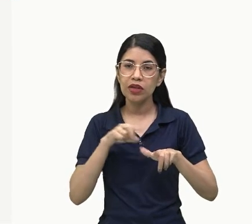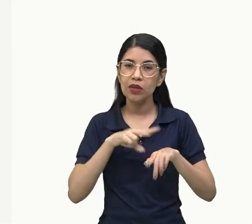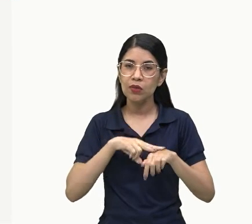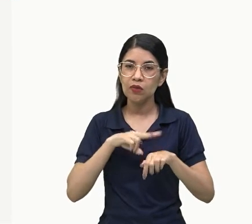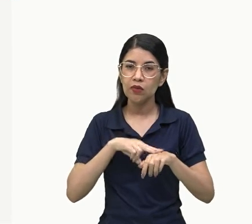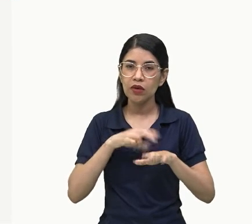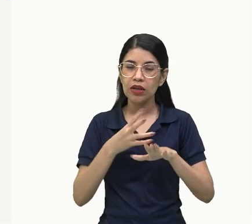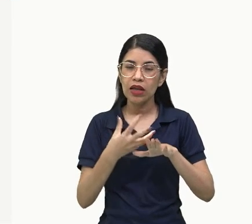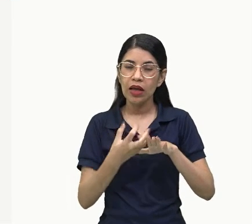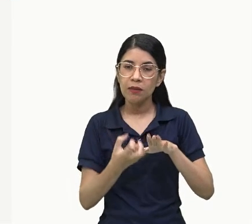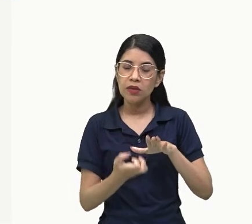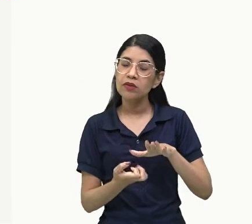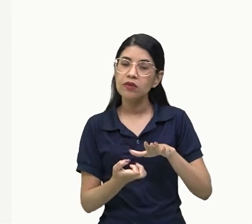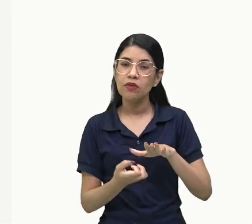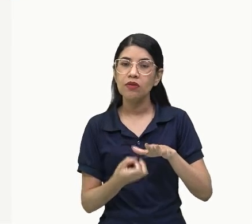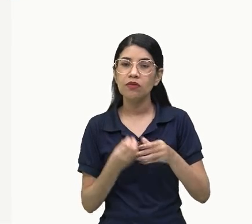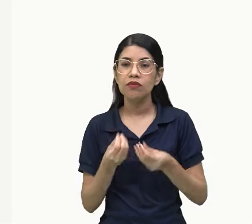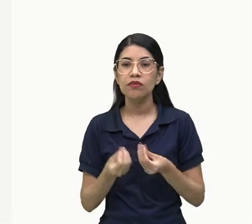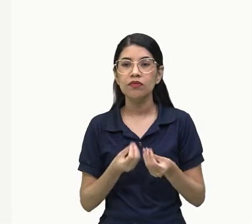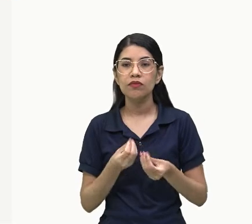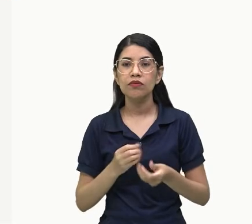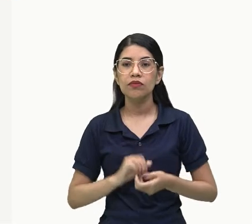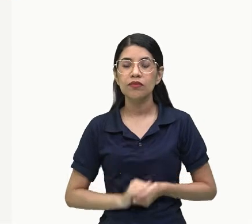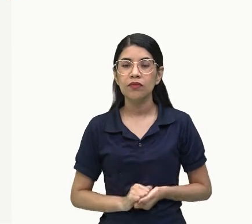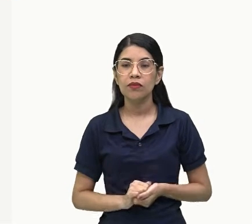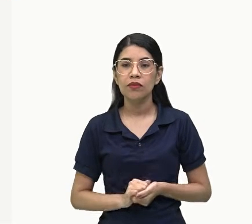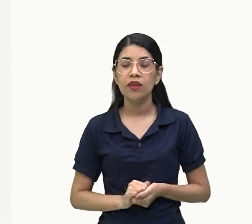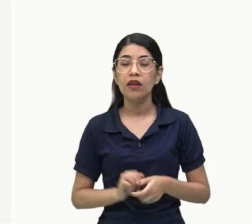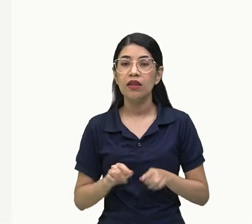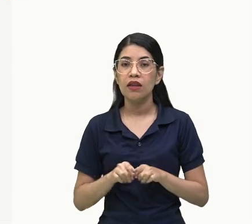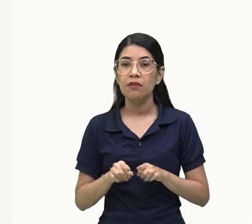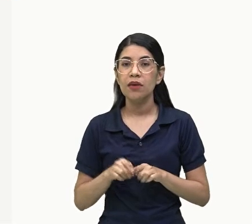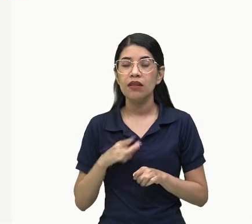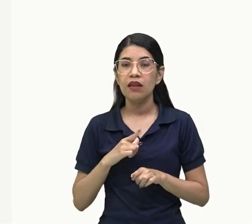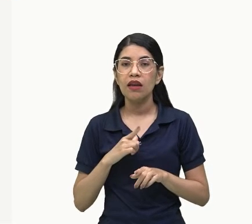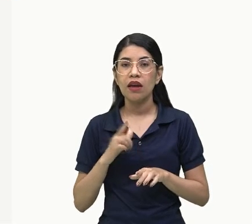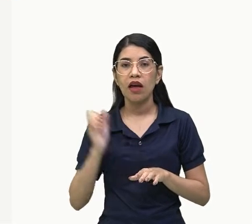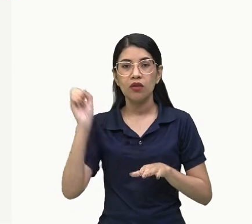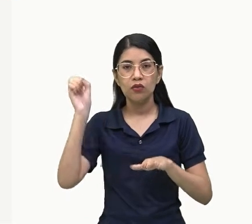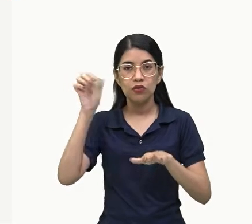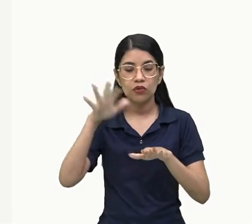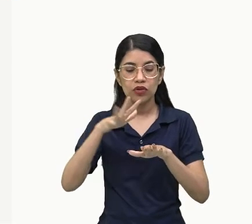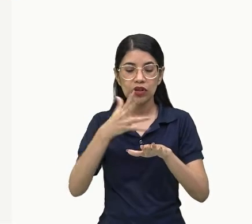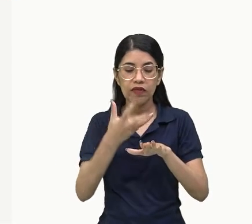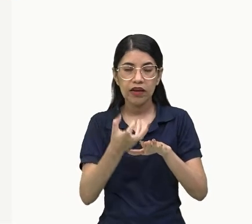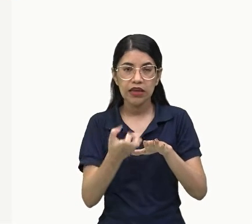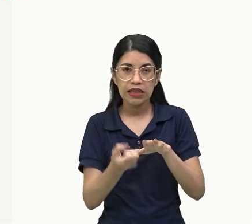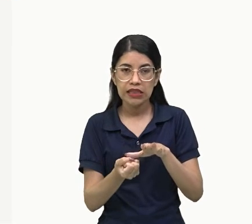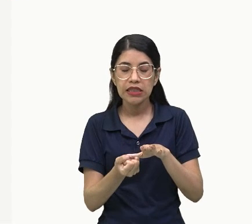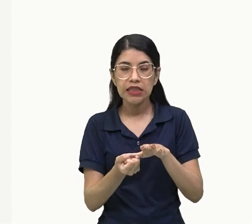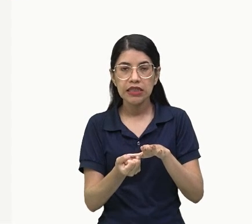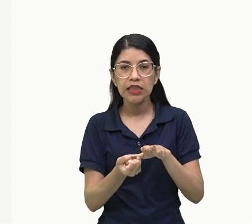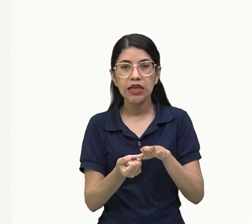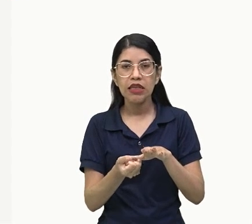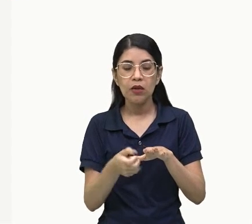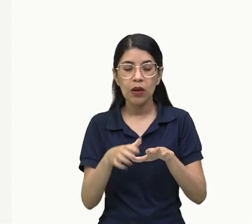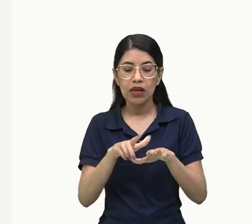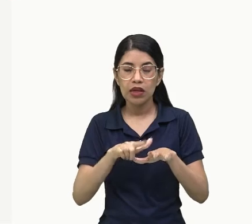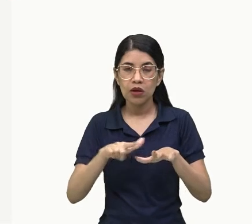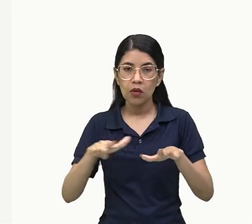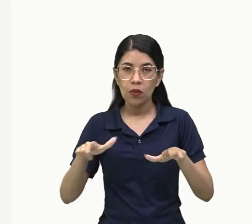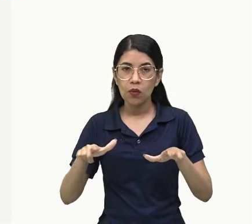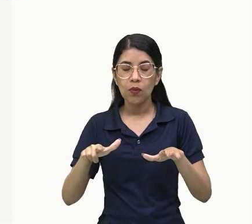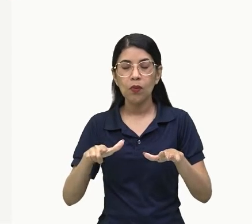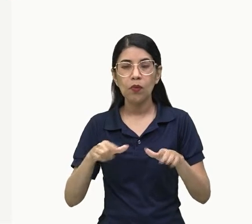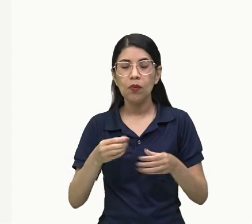pelo objeto onde a luz estiver incidindo. Então eu também tenho a absorção. Então quando um feixe de luz atinge um objeto,